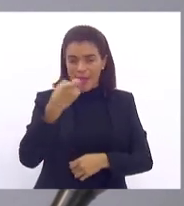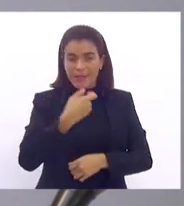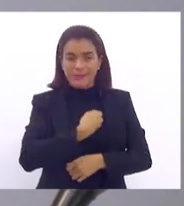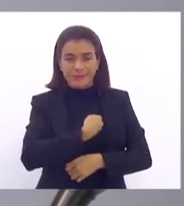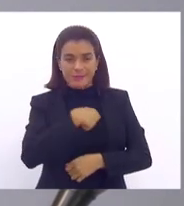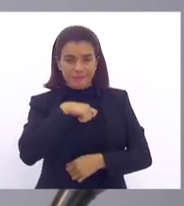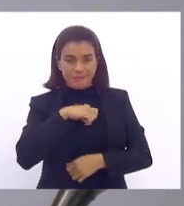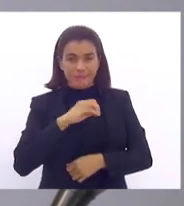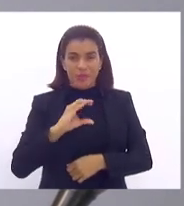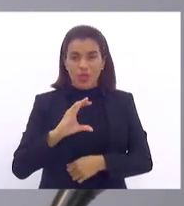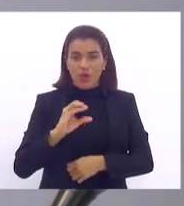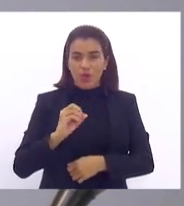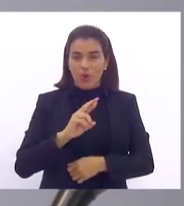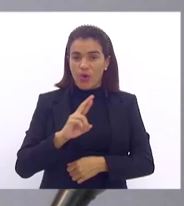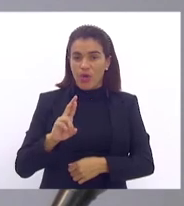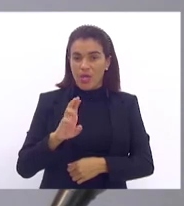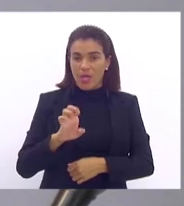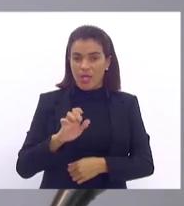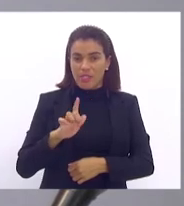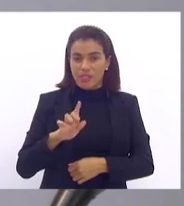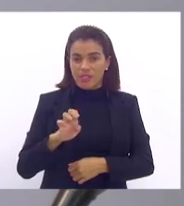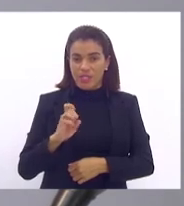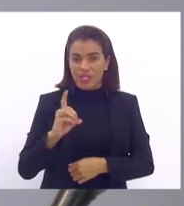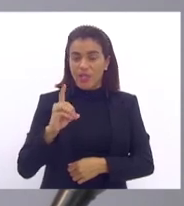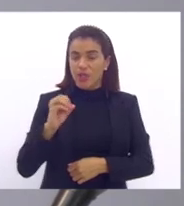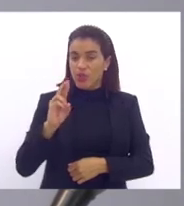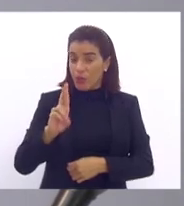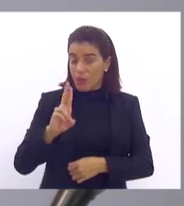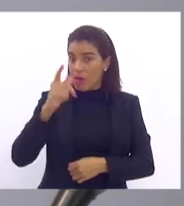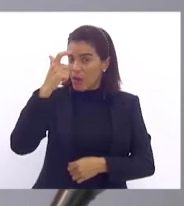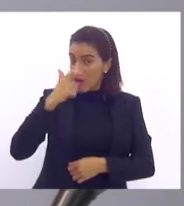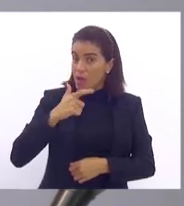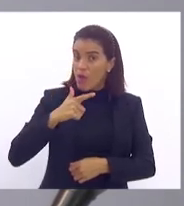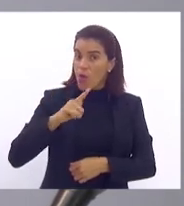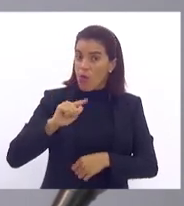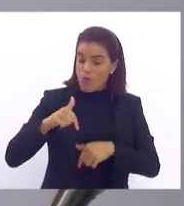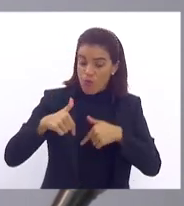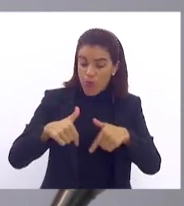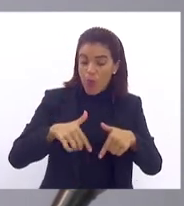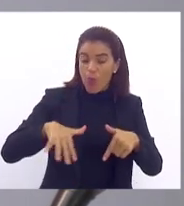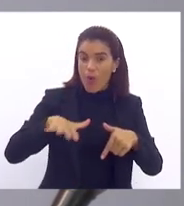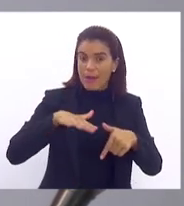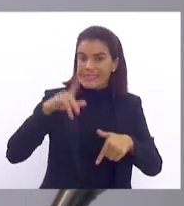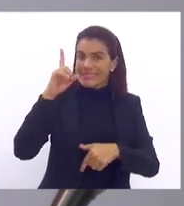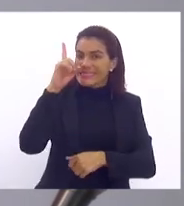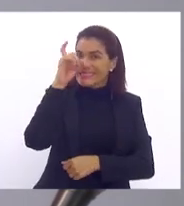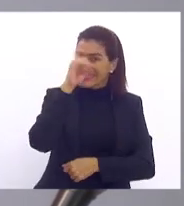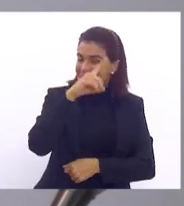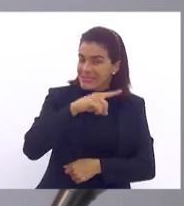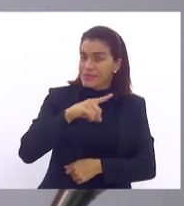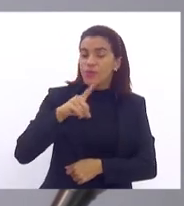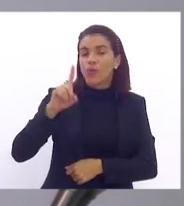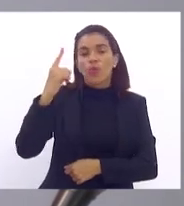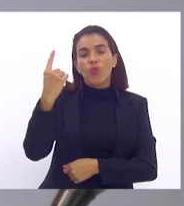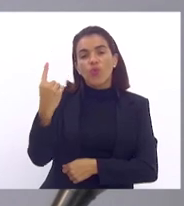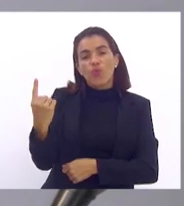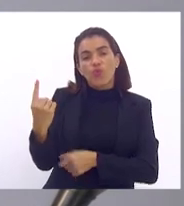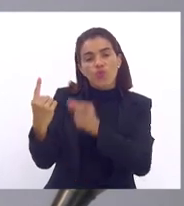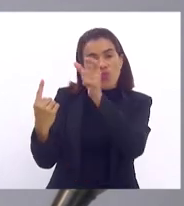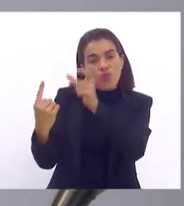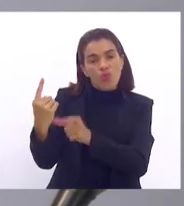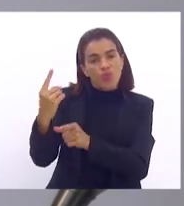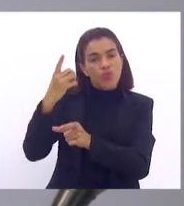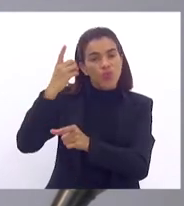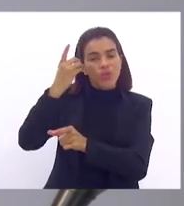corregedor eu peguei um caso muito difícil de um deputado que teria teria